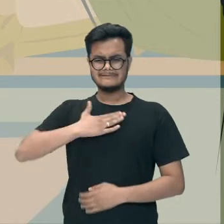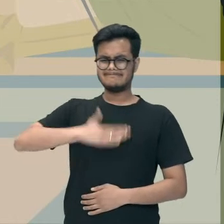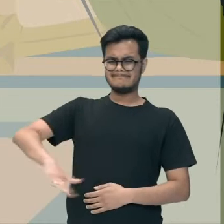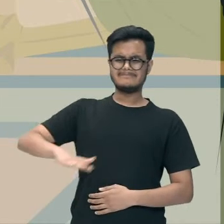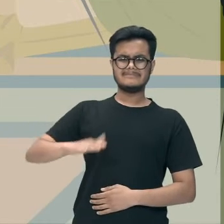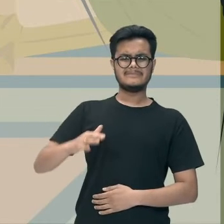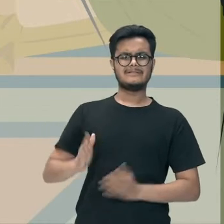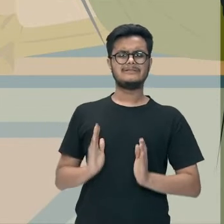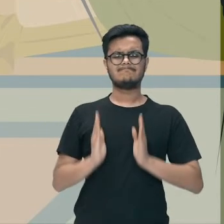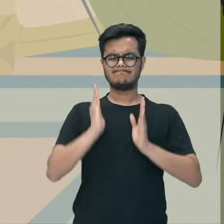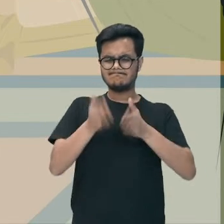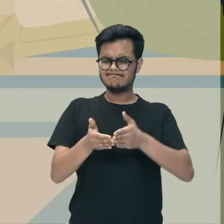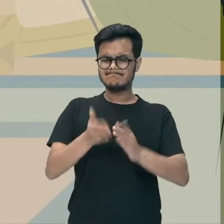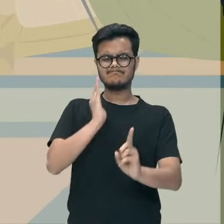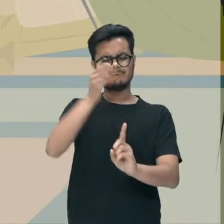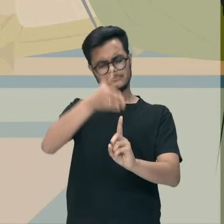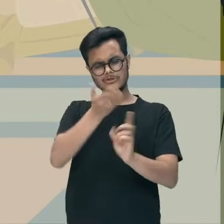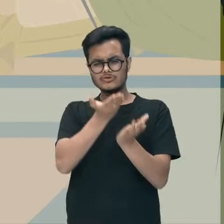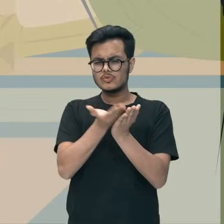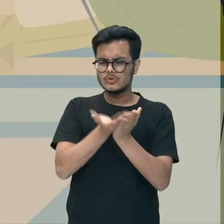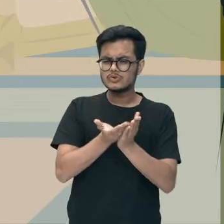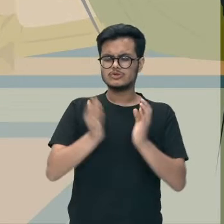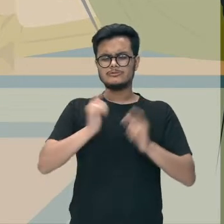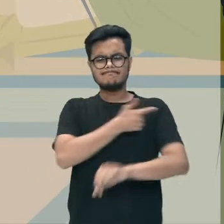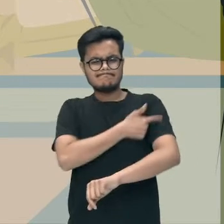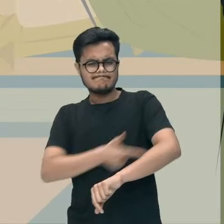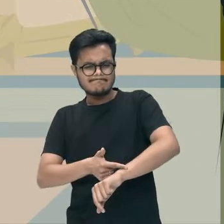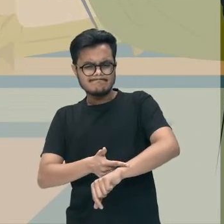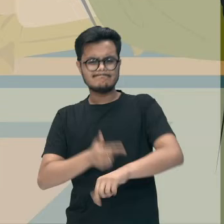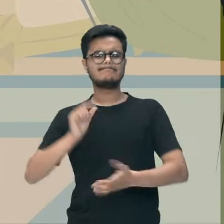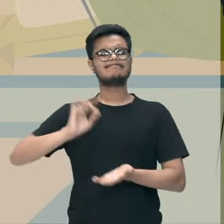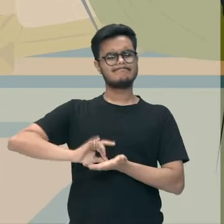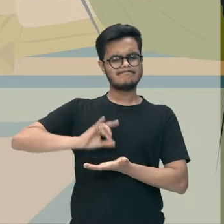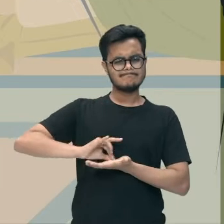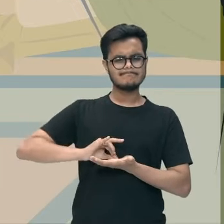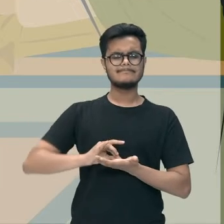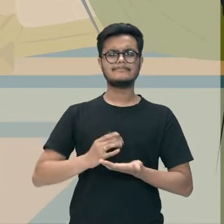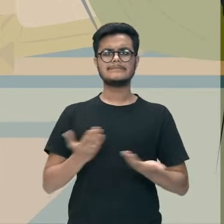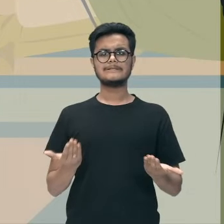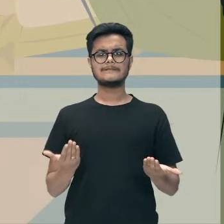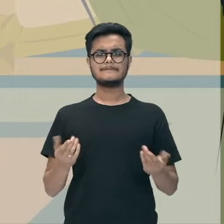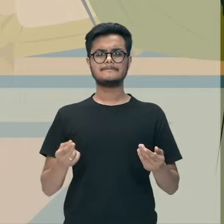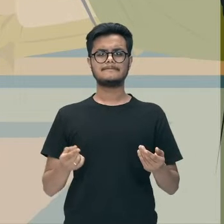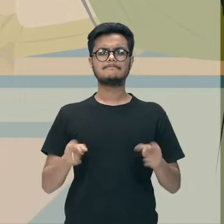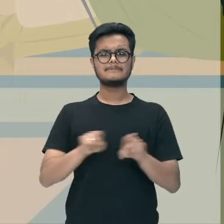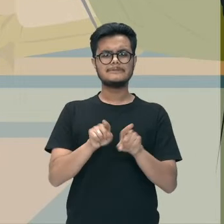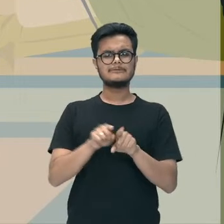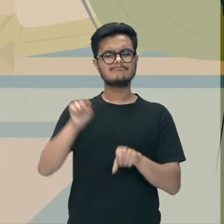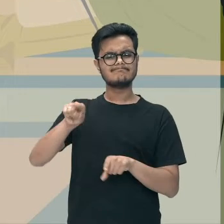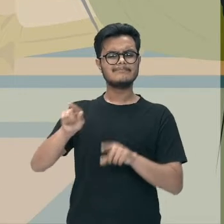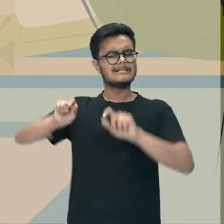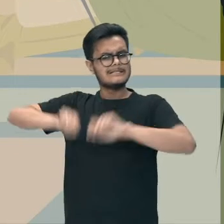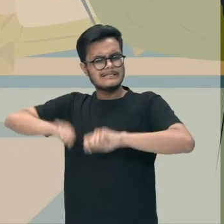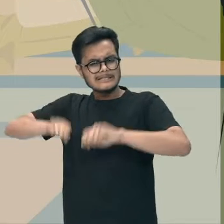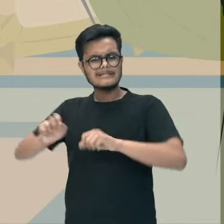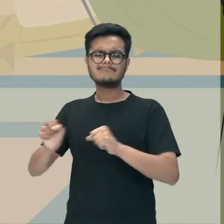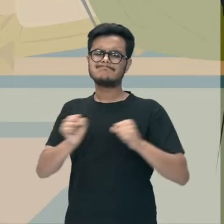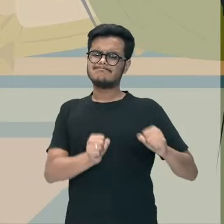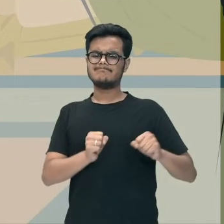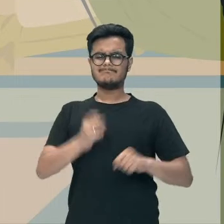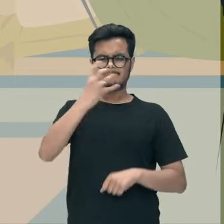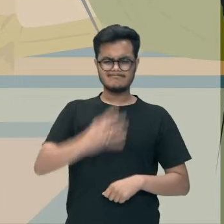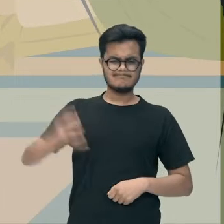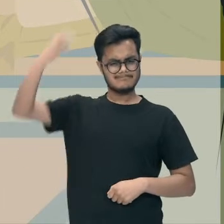muito centrado, muito estudioso, muito educado, né? Ele foi preparado, né, para